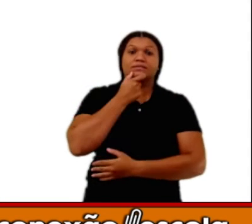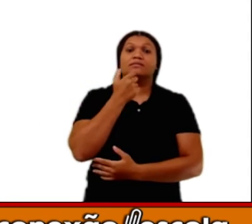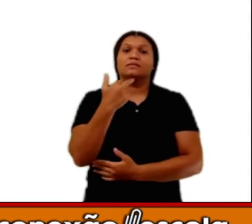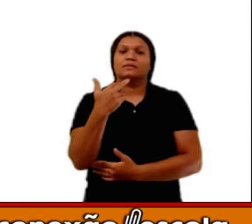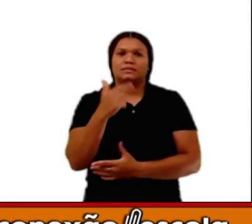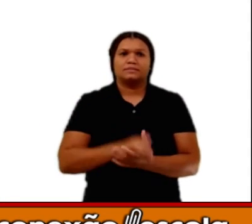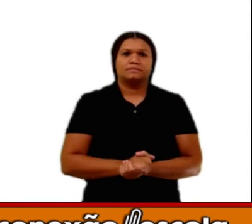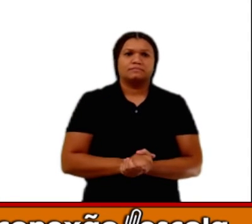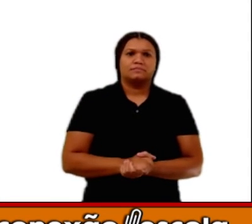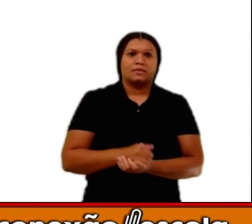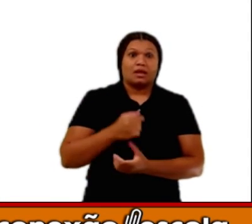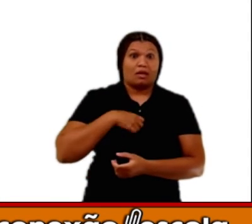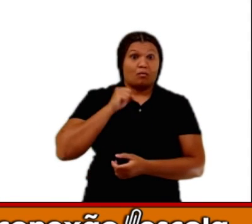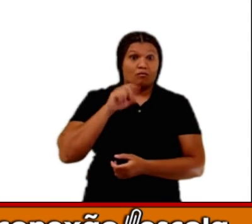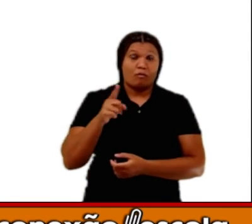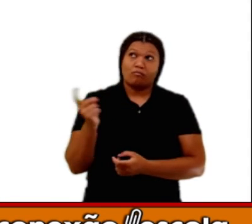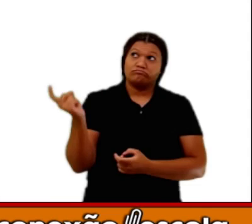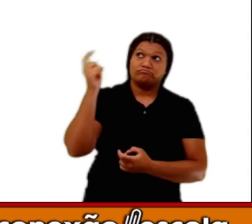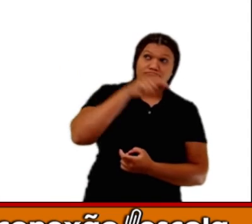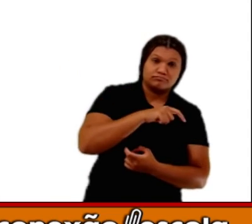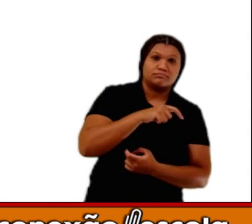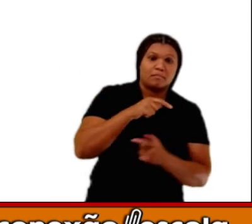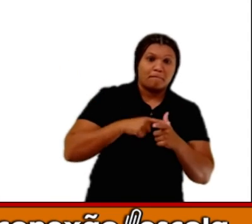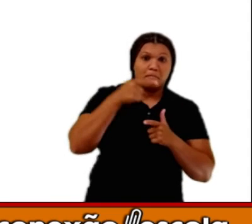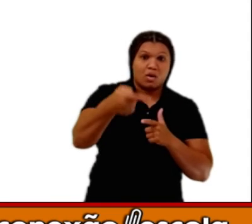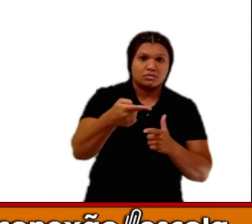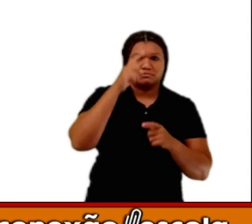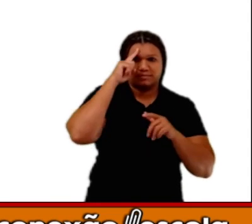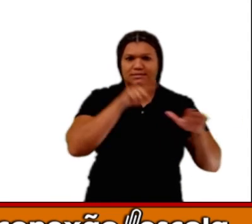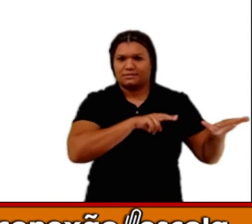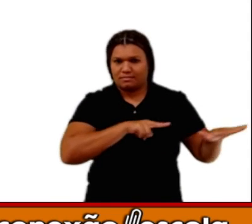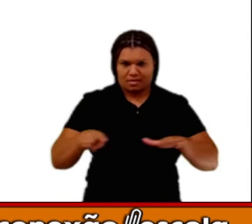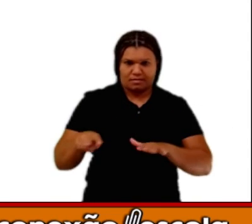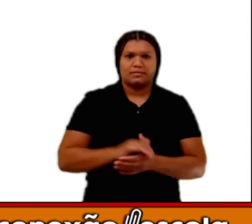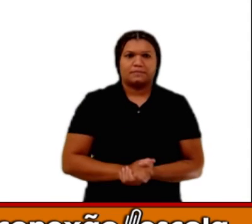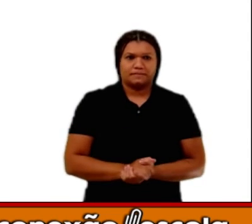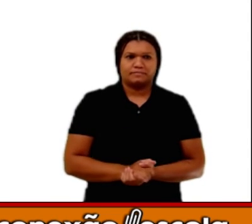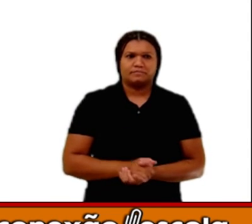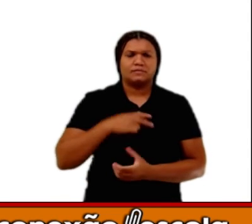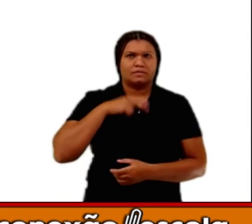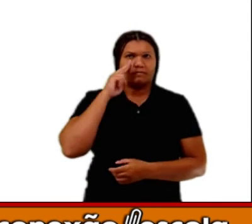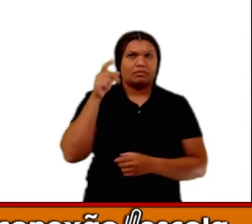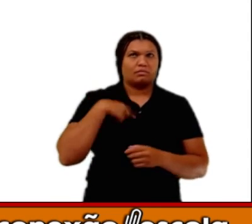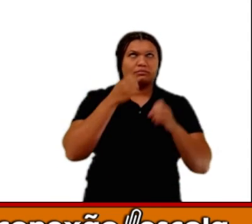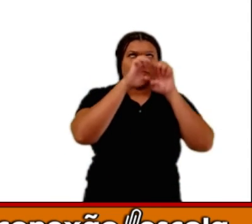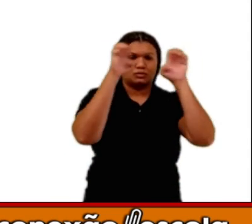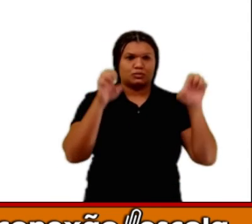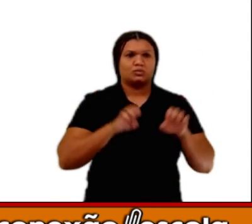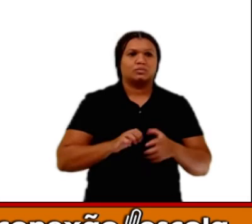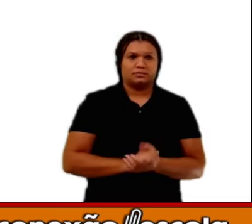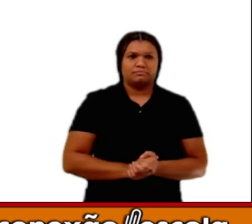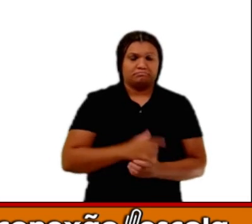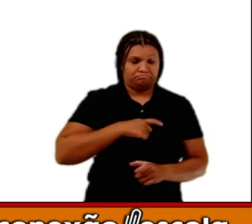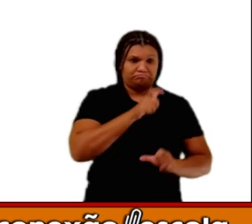vir próxima semana Olha só estrutura nós temos o sujeito que é uai o eu nós